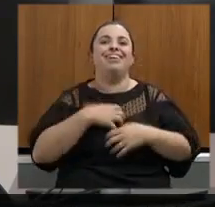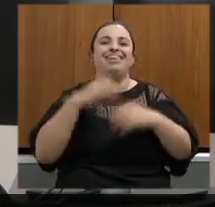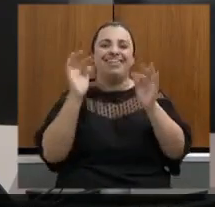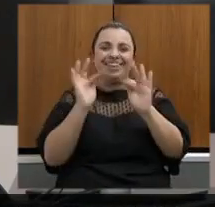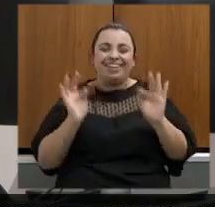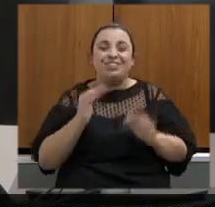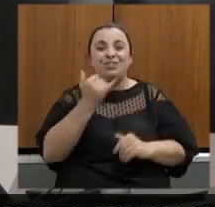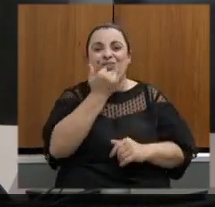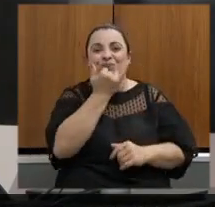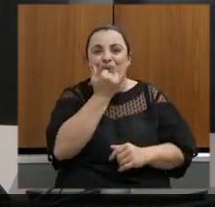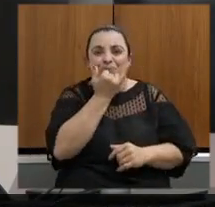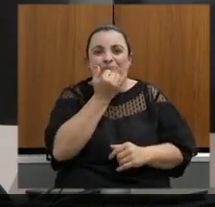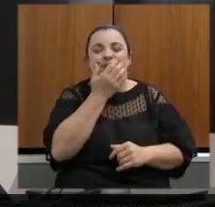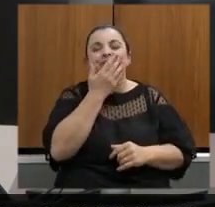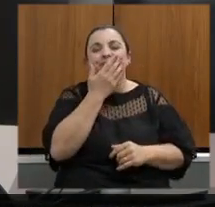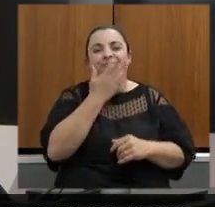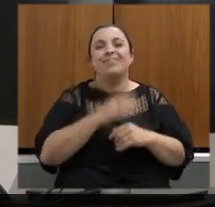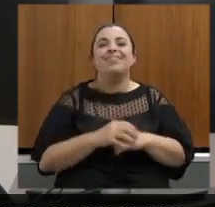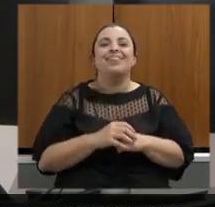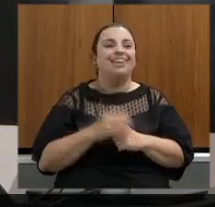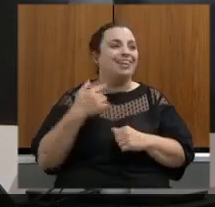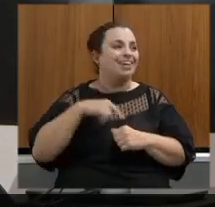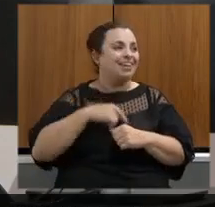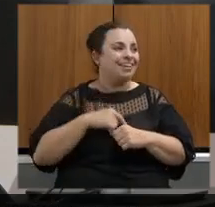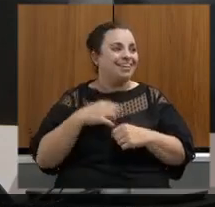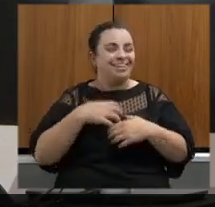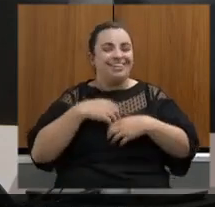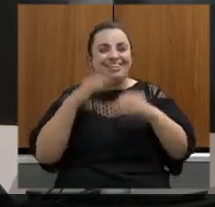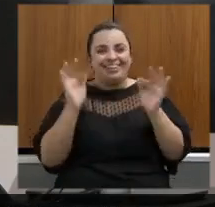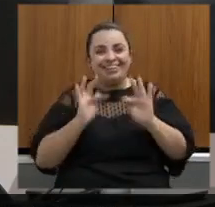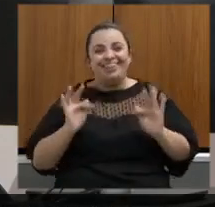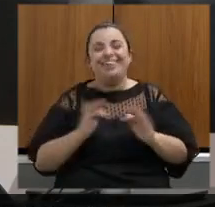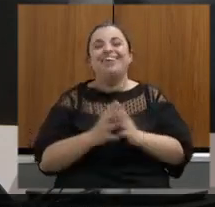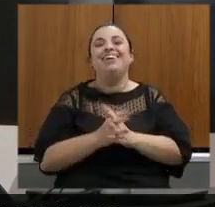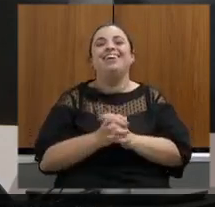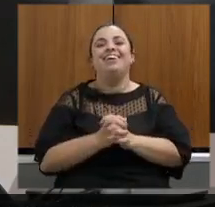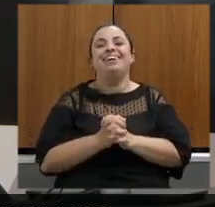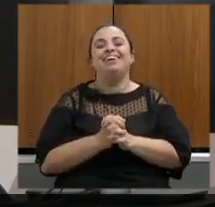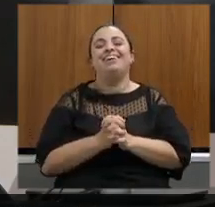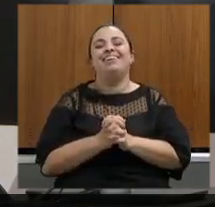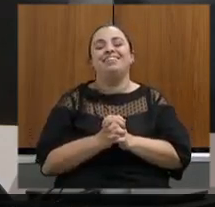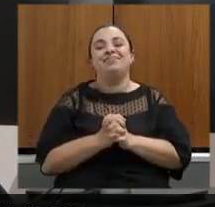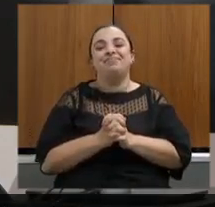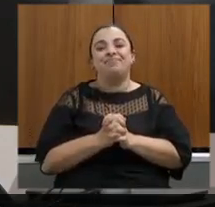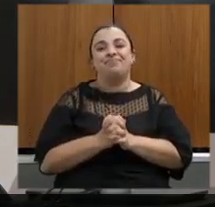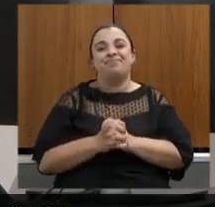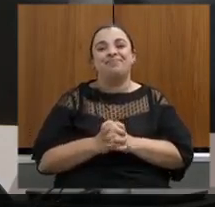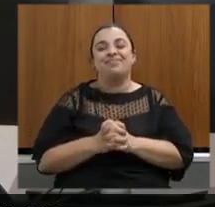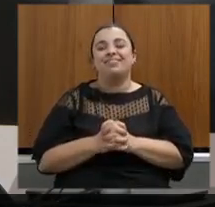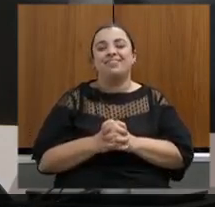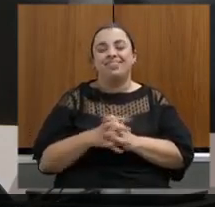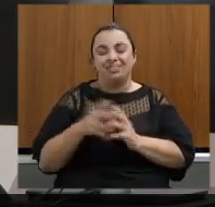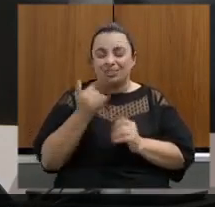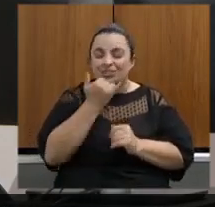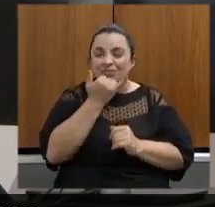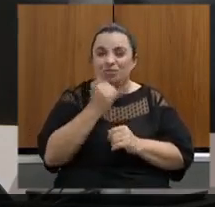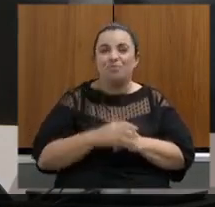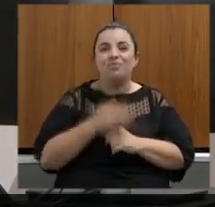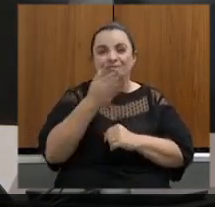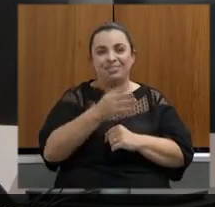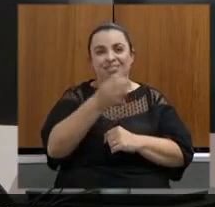dizer sobre vocês estão corretos em relação a linha mineira ela é muito importante no levantamento